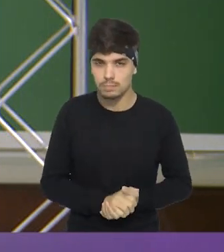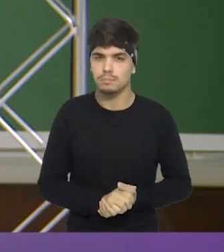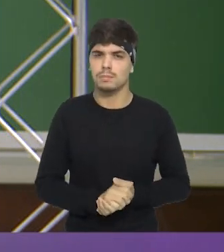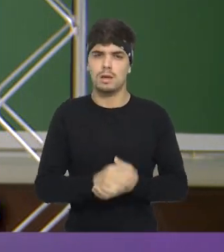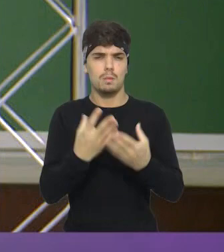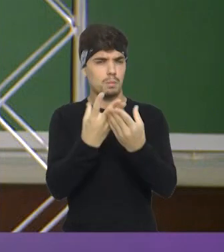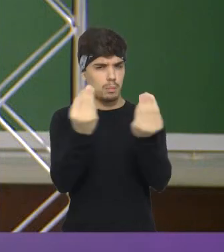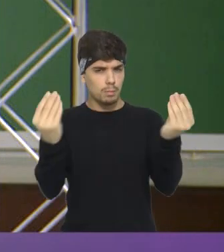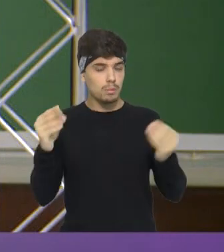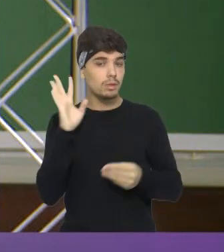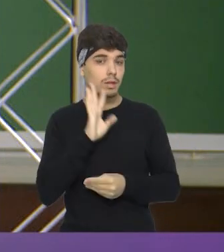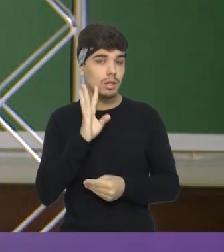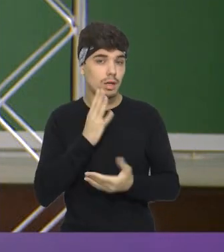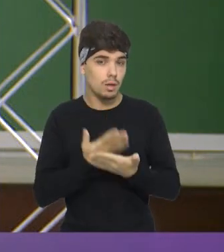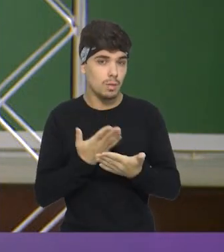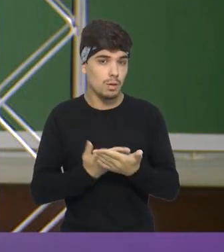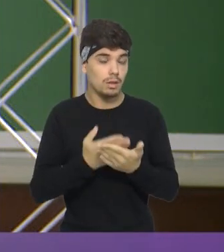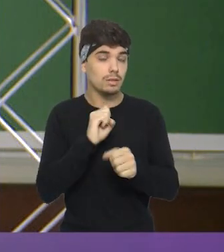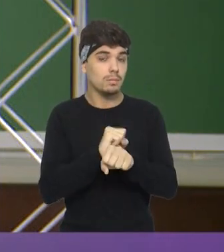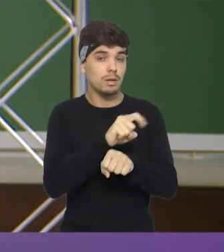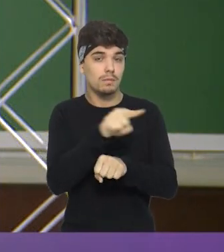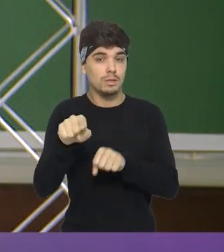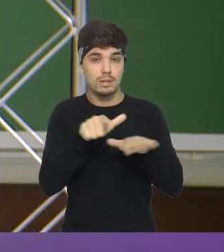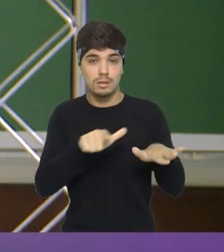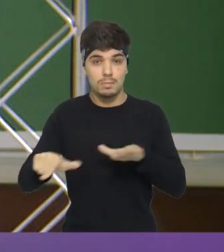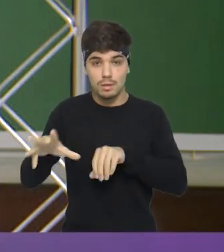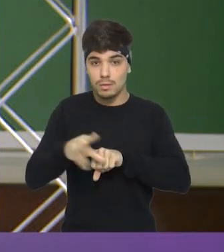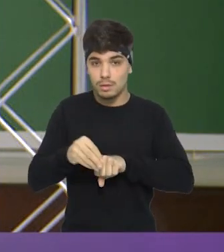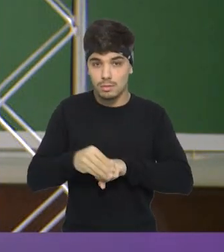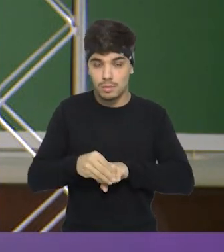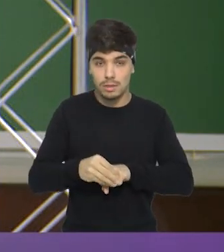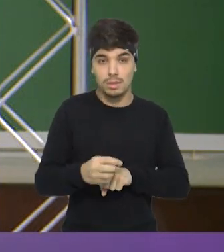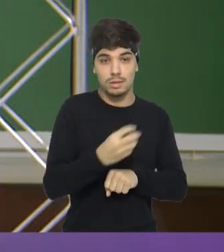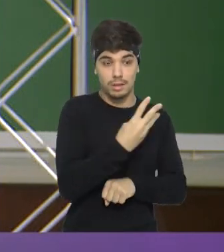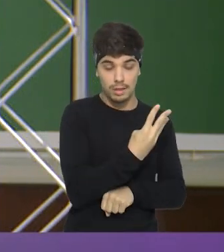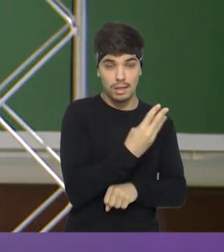novas? Muitas aulas interessantes aguardam vocês na Semana